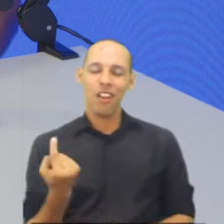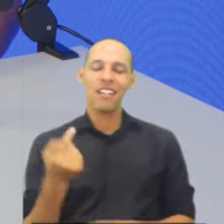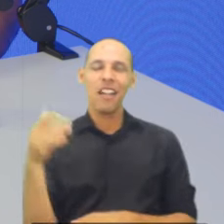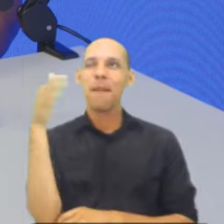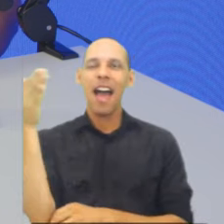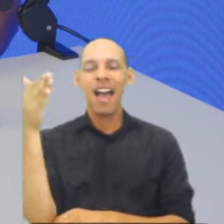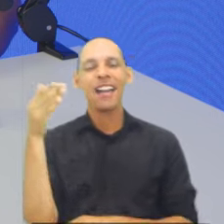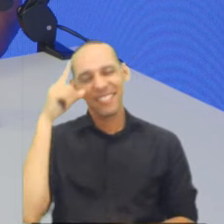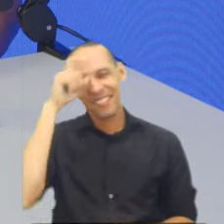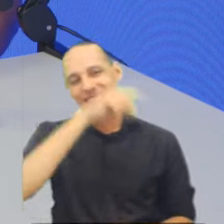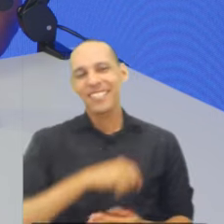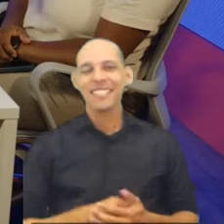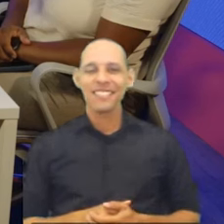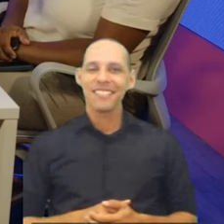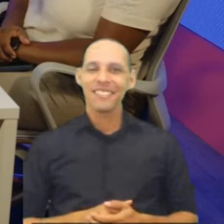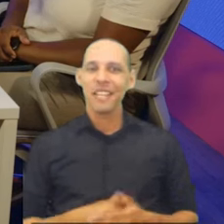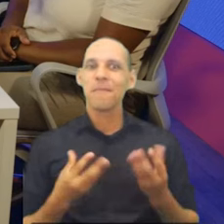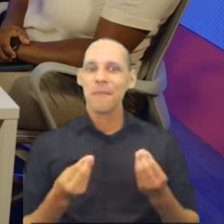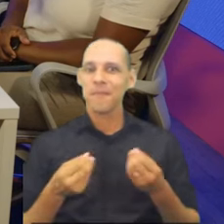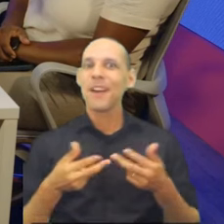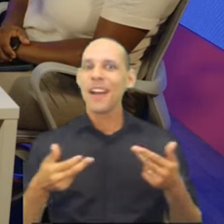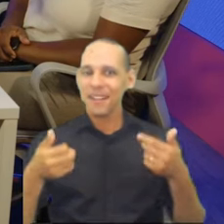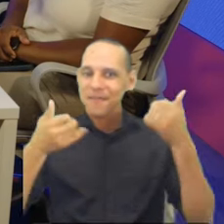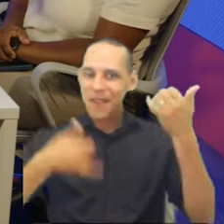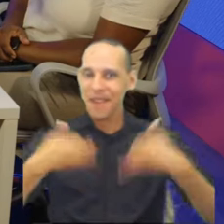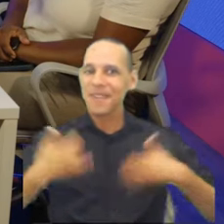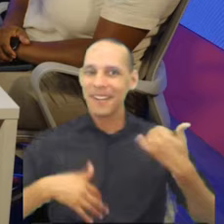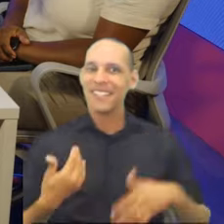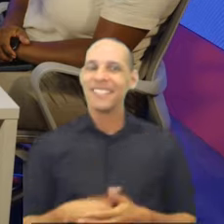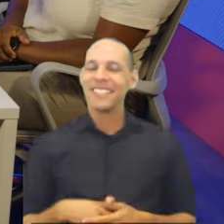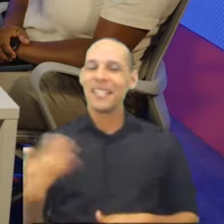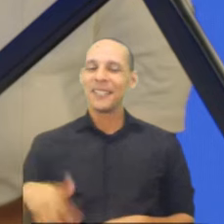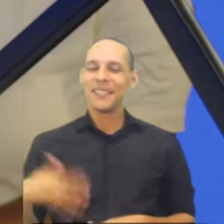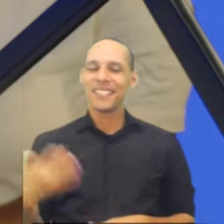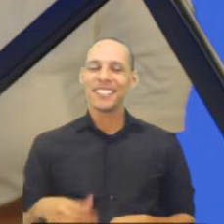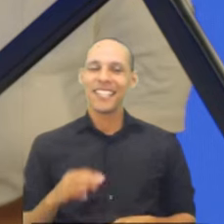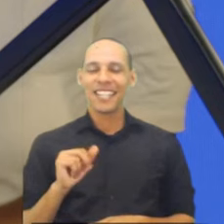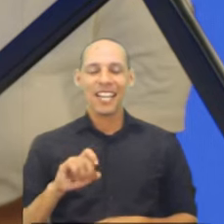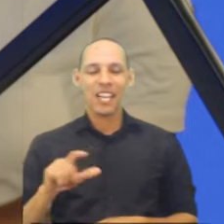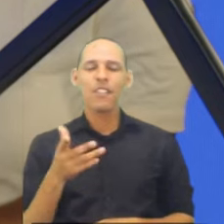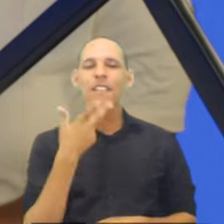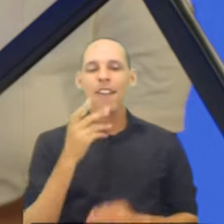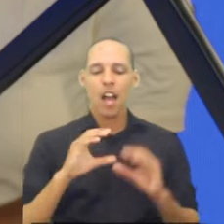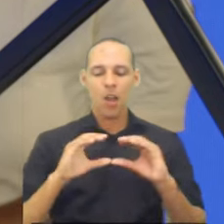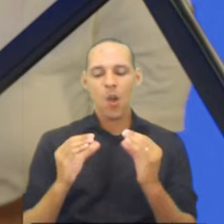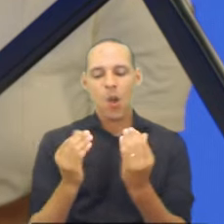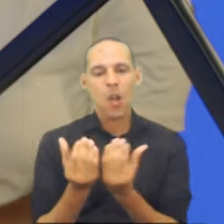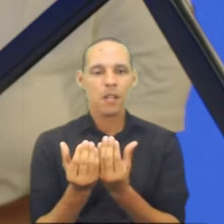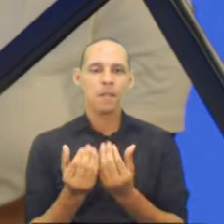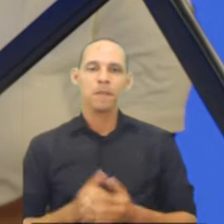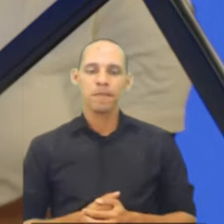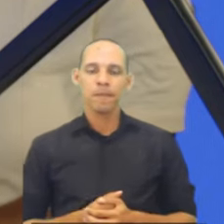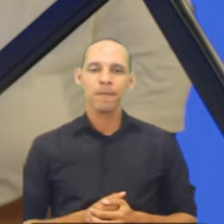levantando Bandeiras né bastante coisa né Carol ai ai bom mas você falou de comunidade